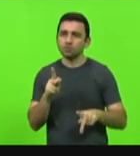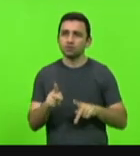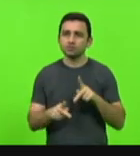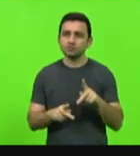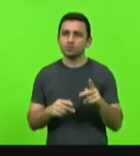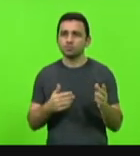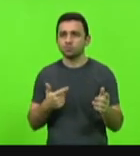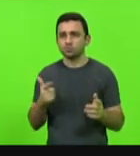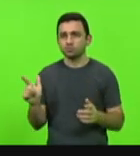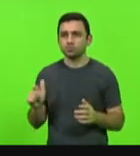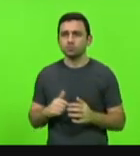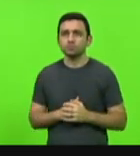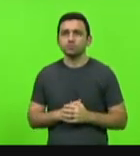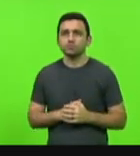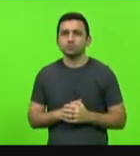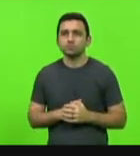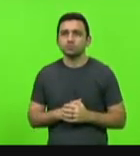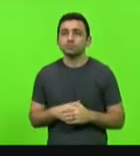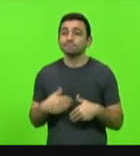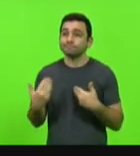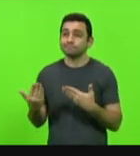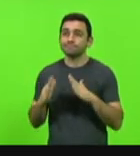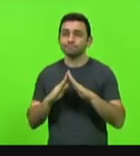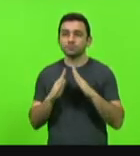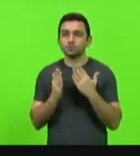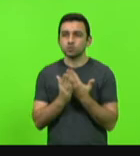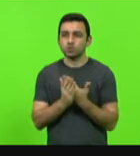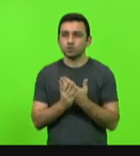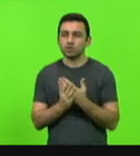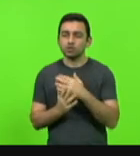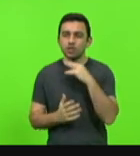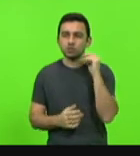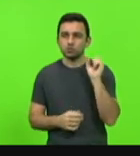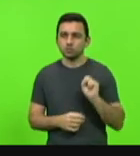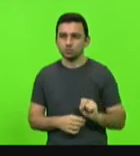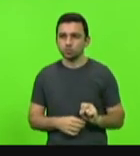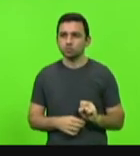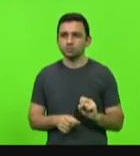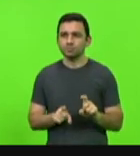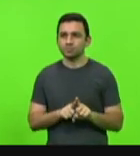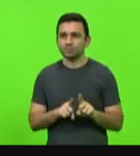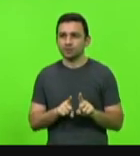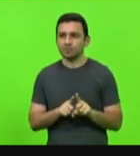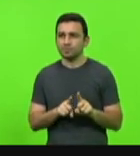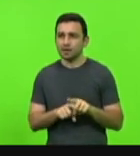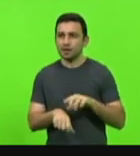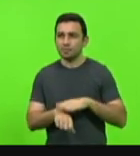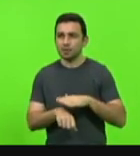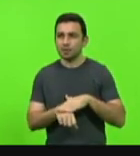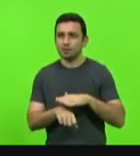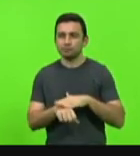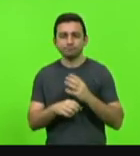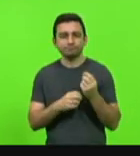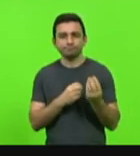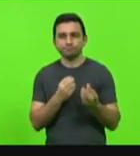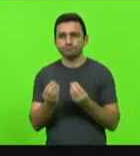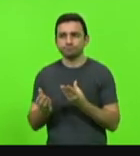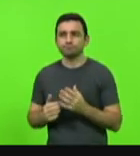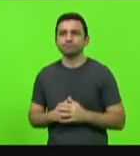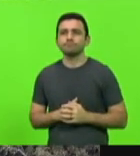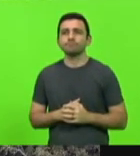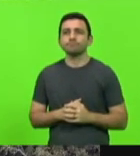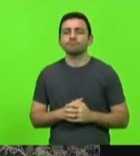Próximo. Aí uma escola de Jaraguá também fazendo a sua parte hoje, oferecendo mudas.